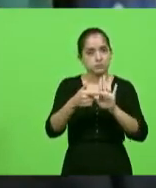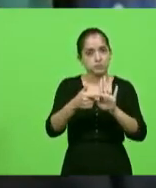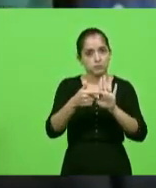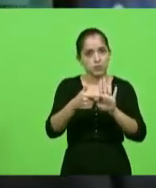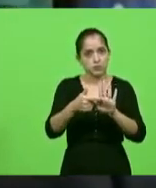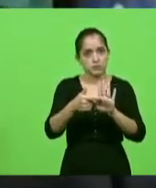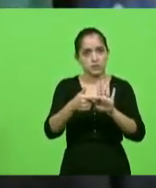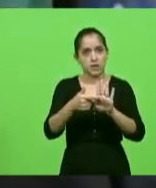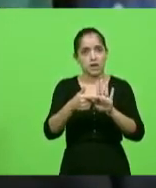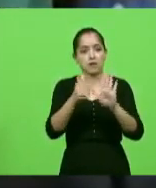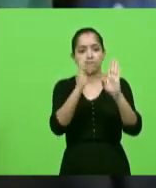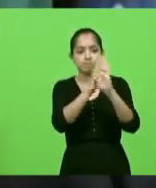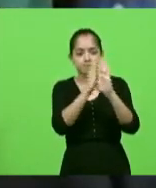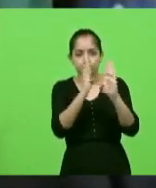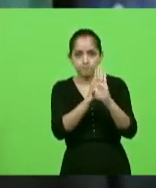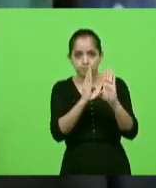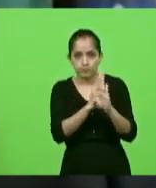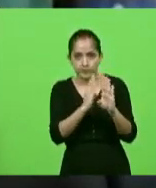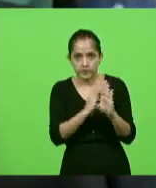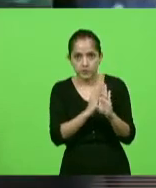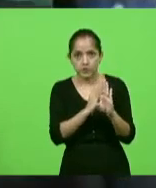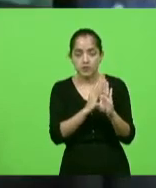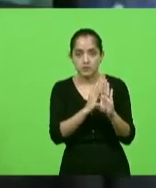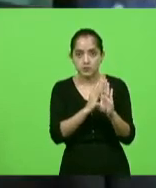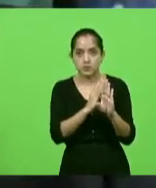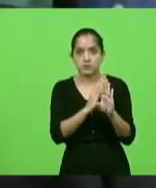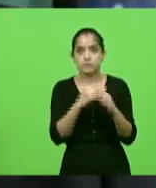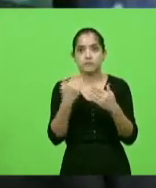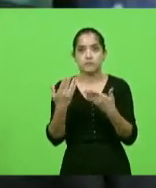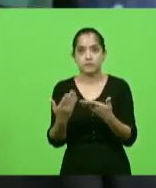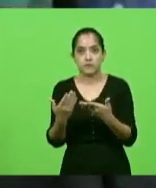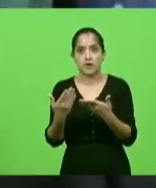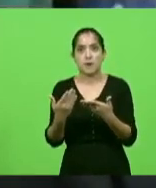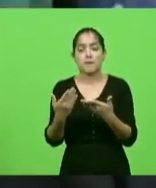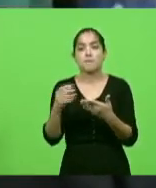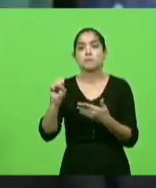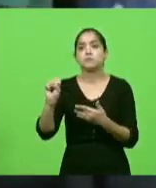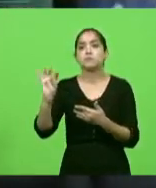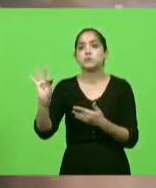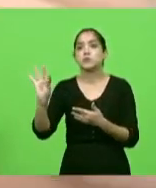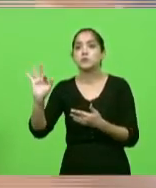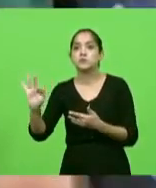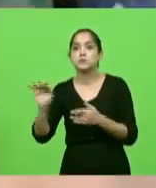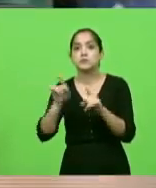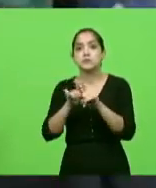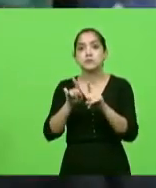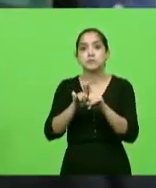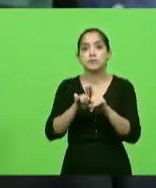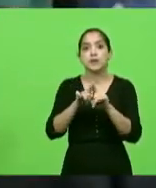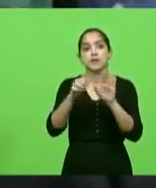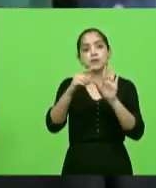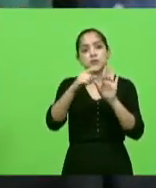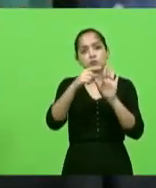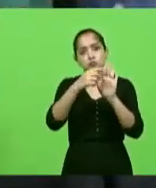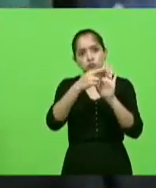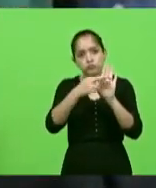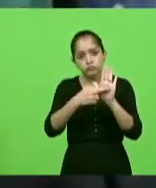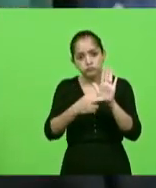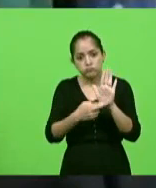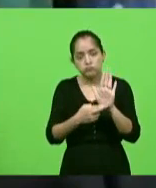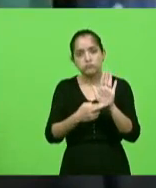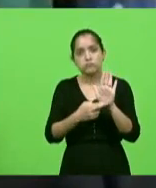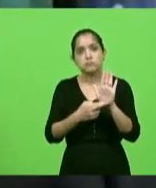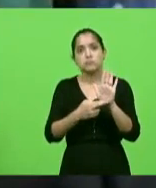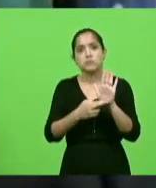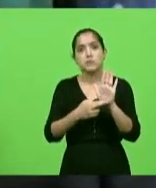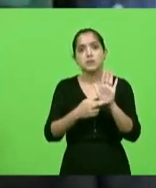salto investigar investigativos para Ceará do Superior Tribunal de Justiça e diante das medidas cautelares a